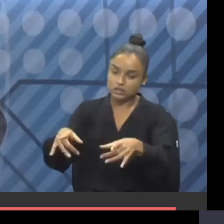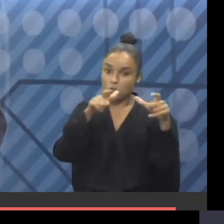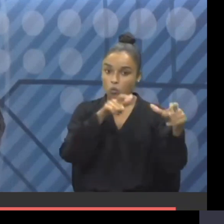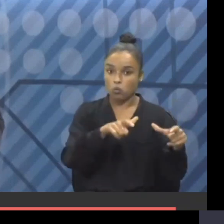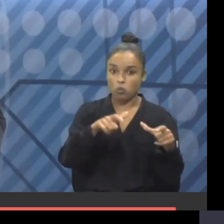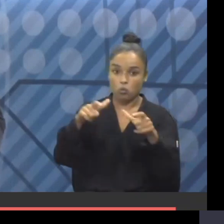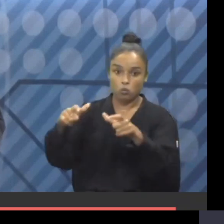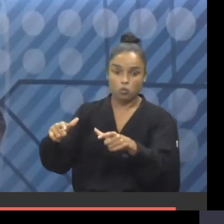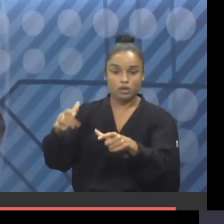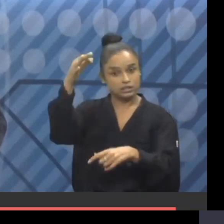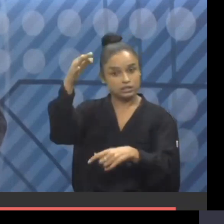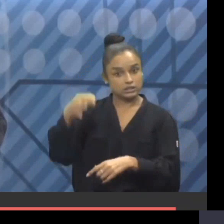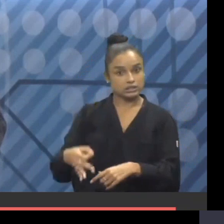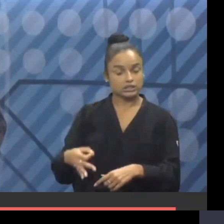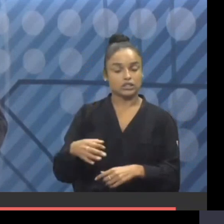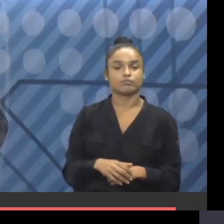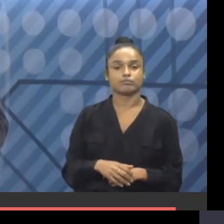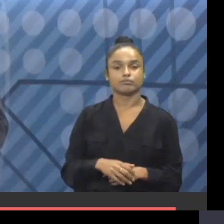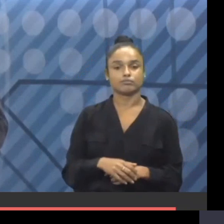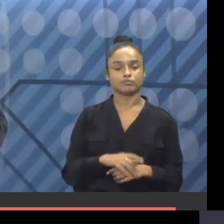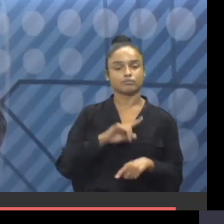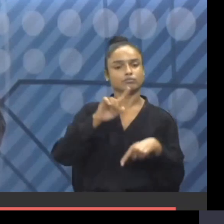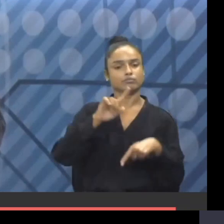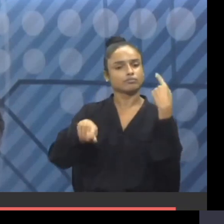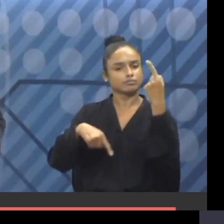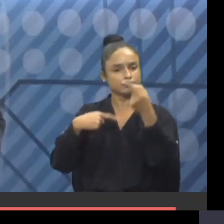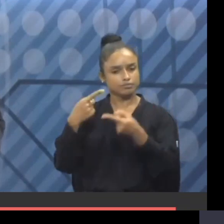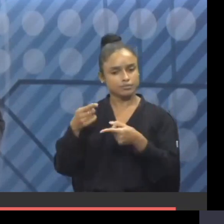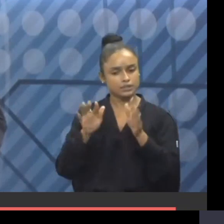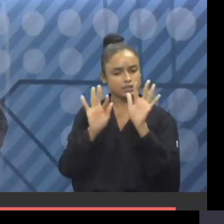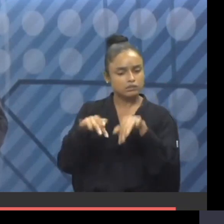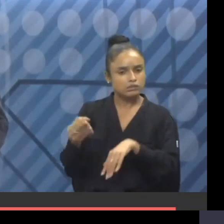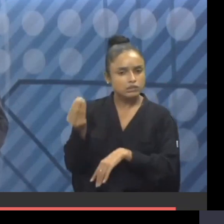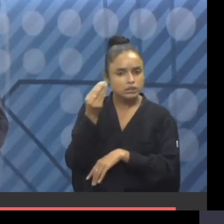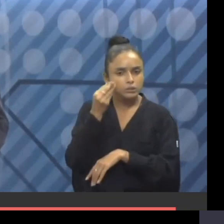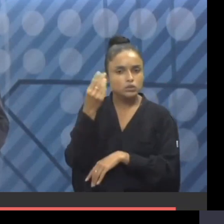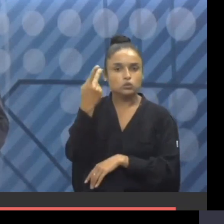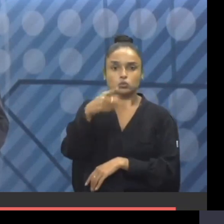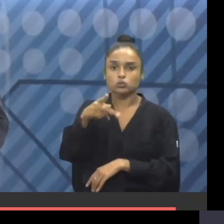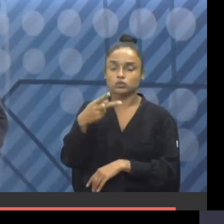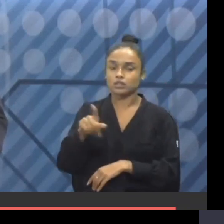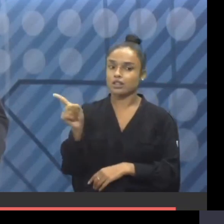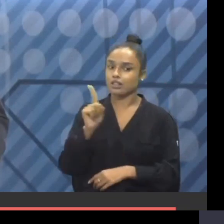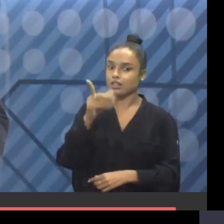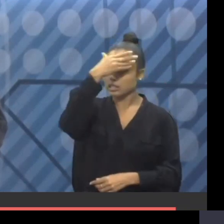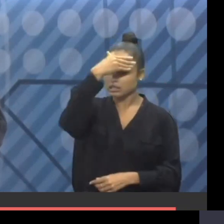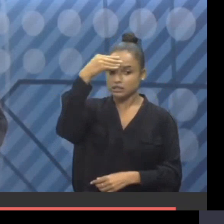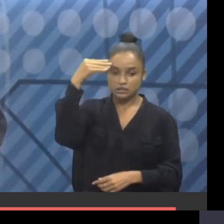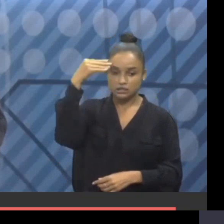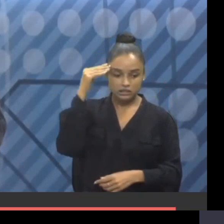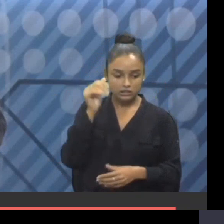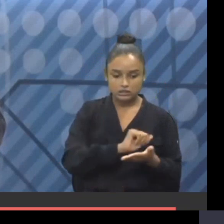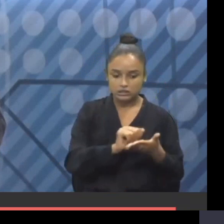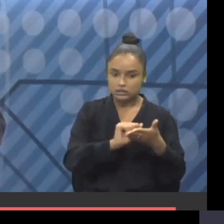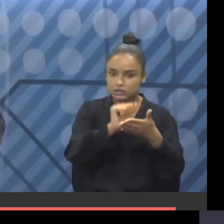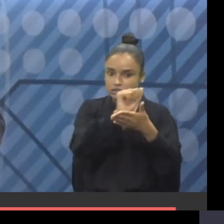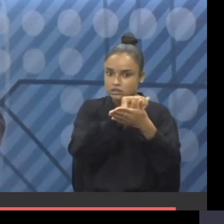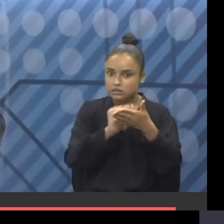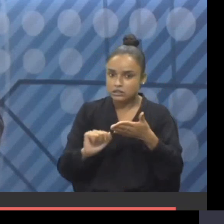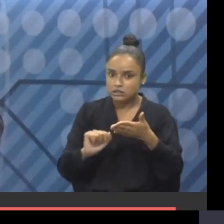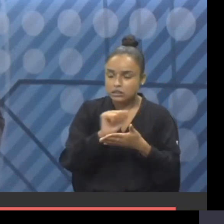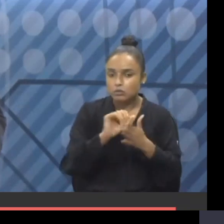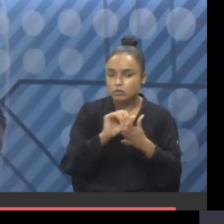disso, só lembrando novamente, ao final do experimento, não esqueçam de limpar todas as vidrarias que